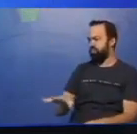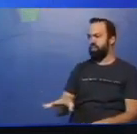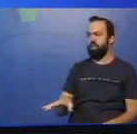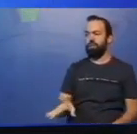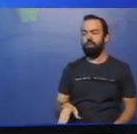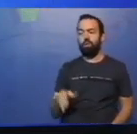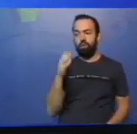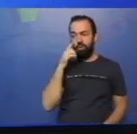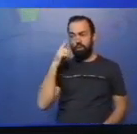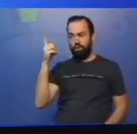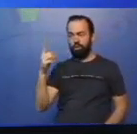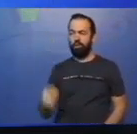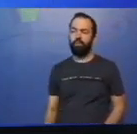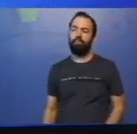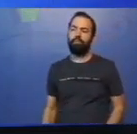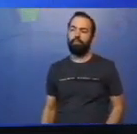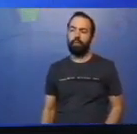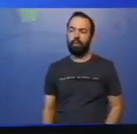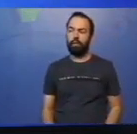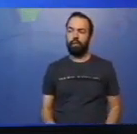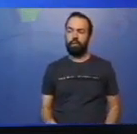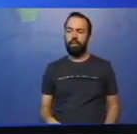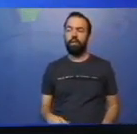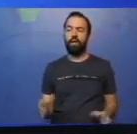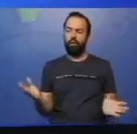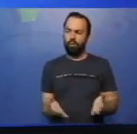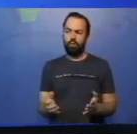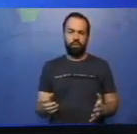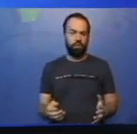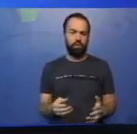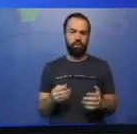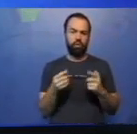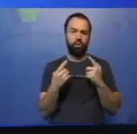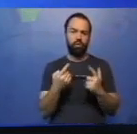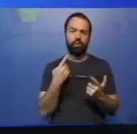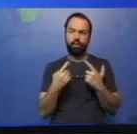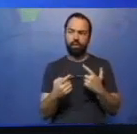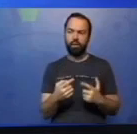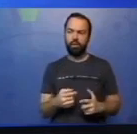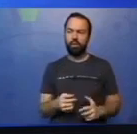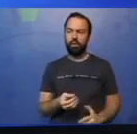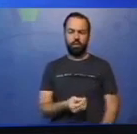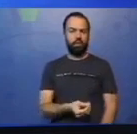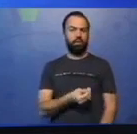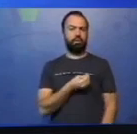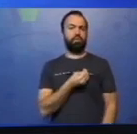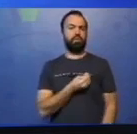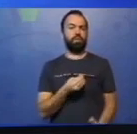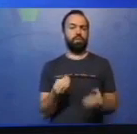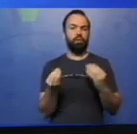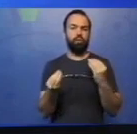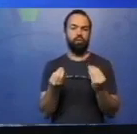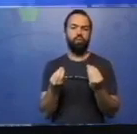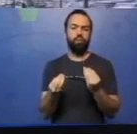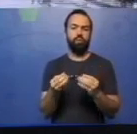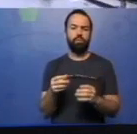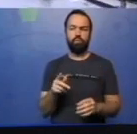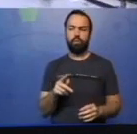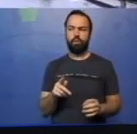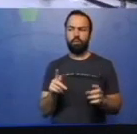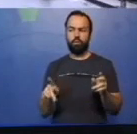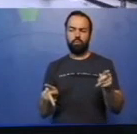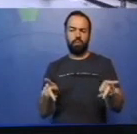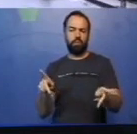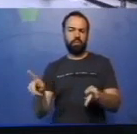Continuando o assunto aí dos aspectos humanos, vamos falar agora das condições de vida das pessoas que residem na África.